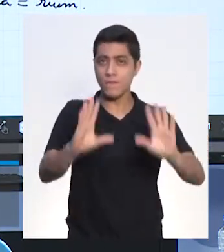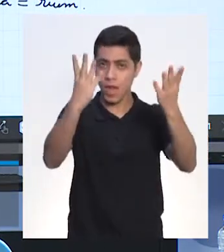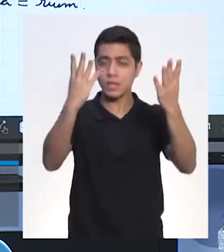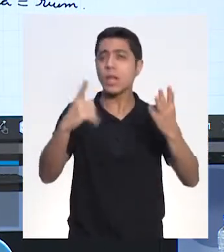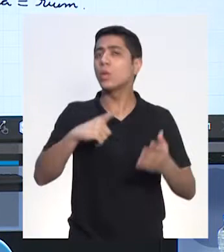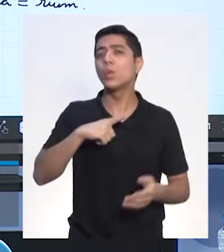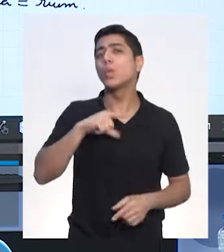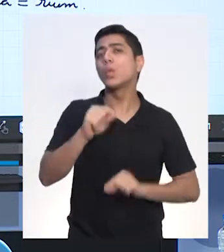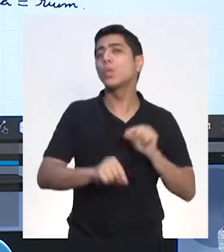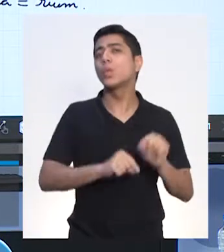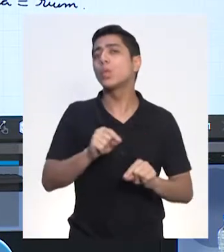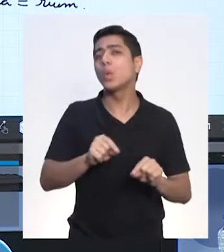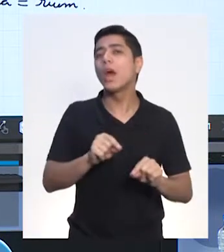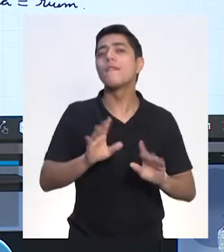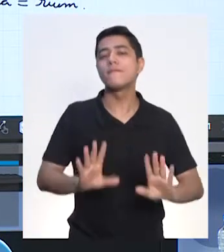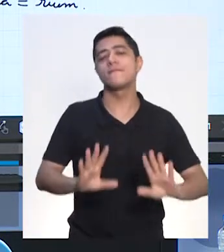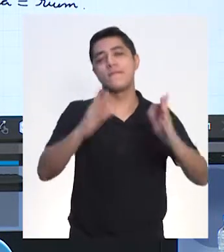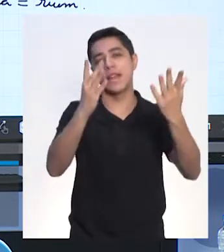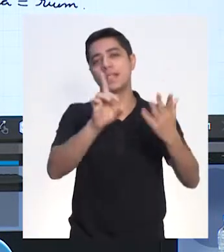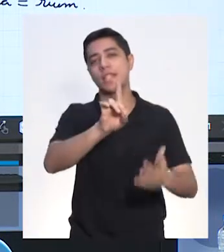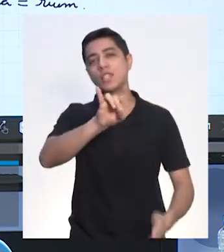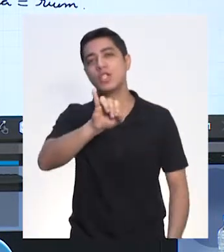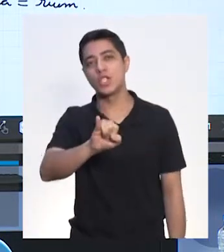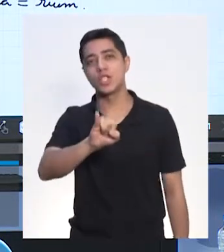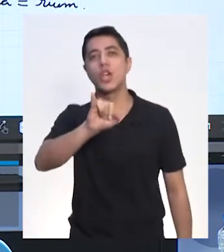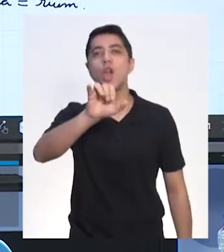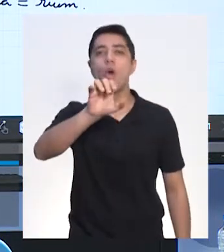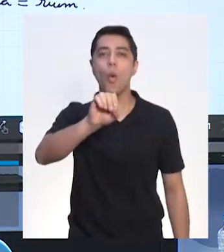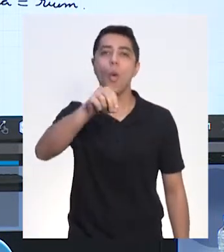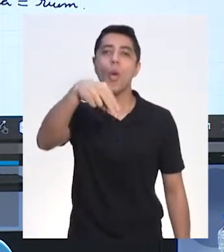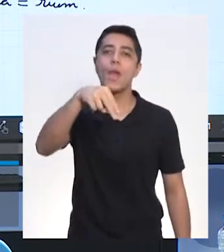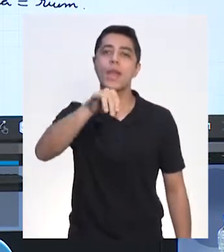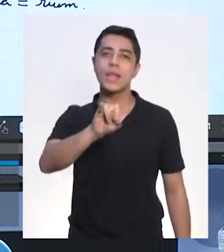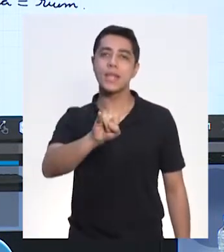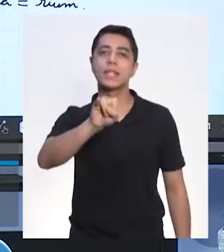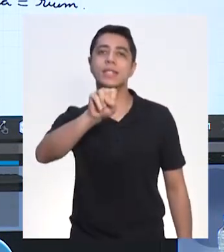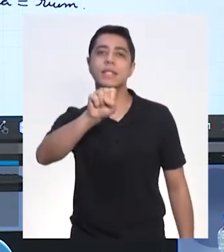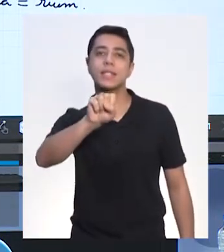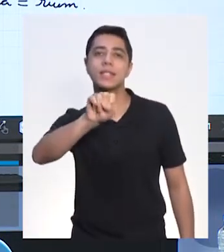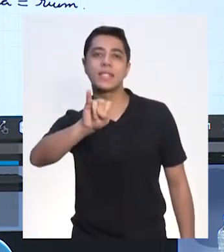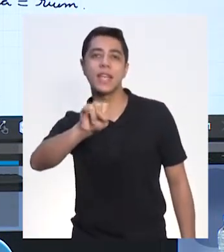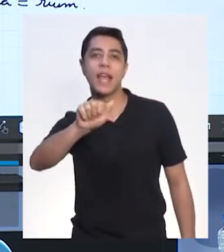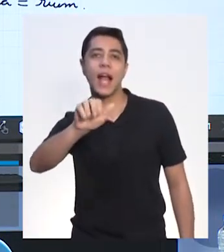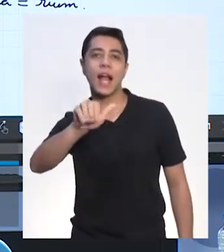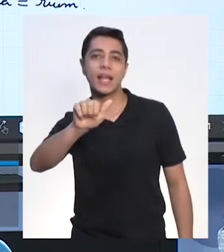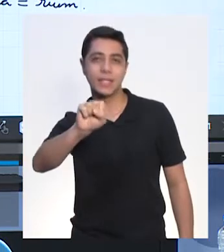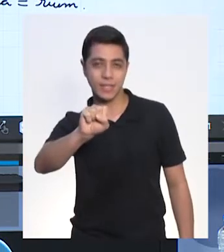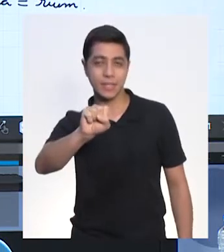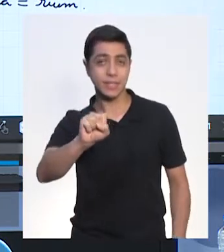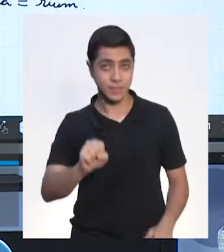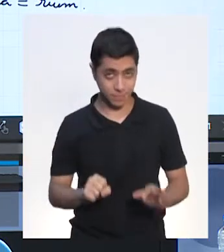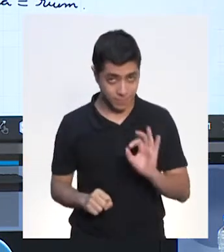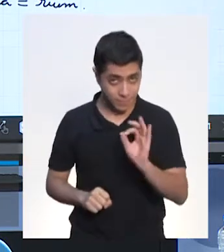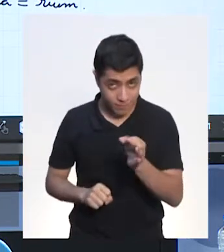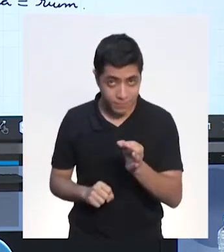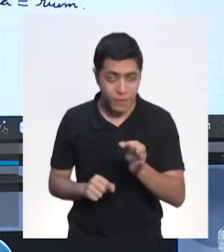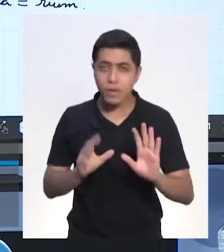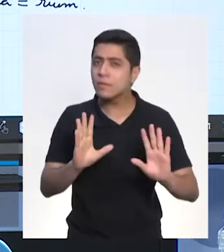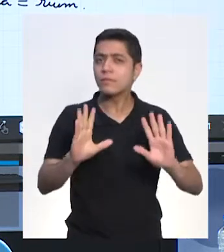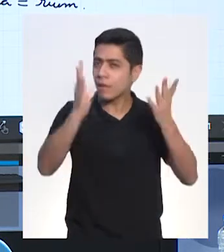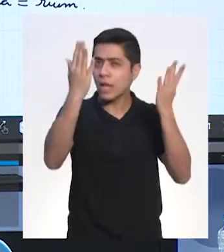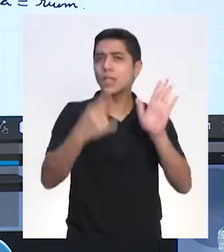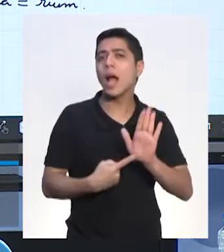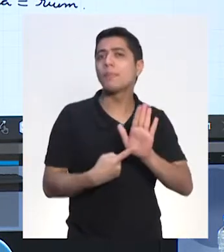tínhamos aí as dionisíacas. E nesses festivais, claro que não existiam só apresentações de teatro, tá, gente? Existiam apresentações de